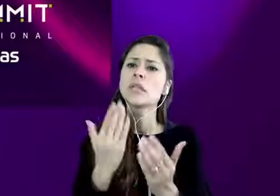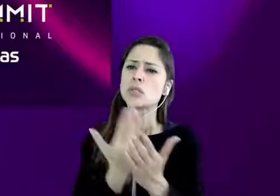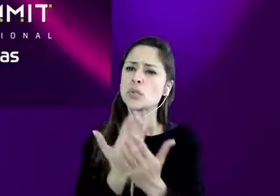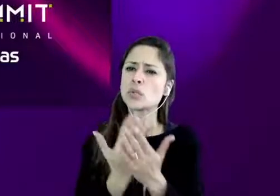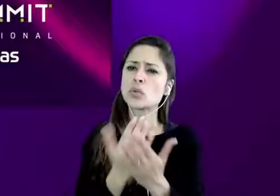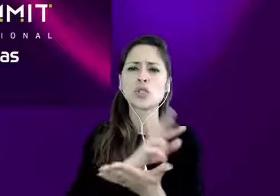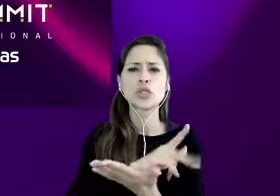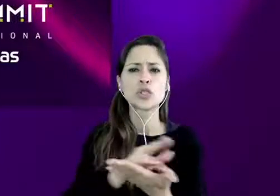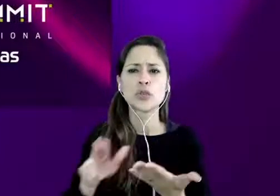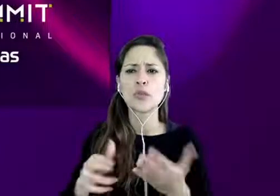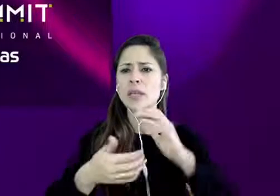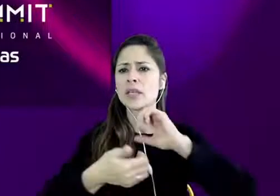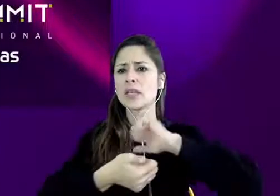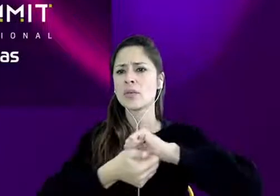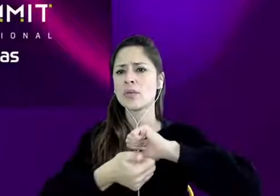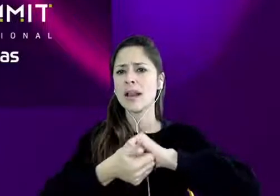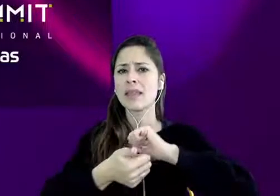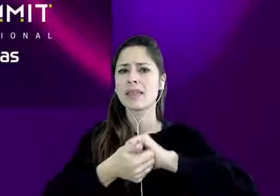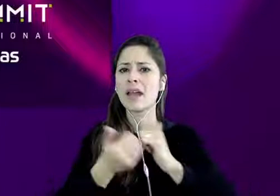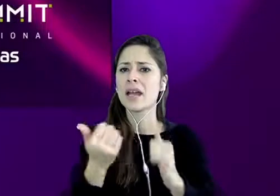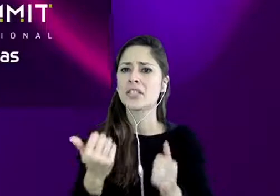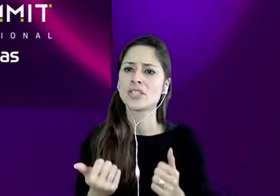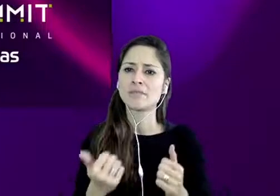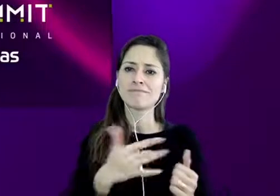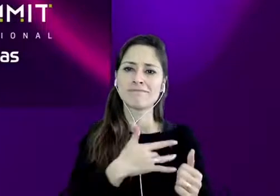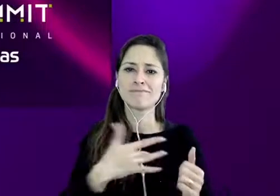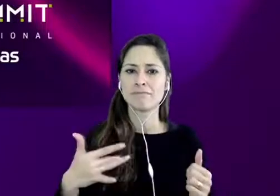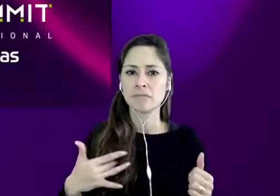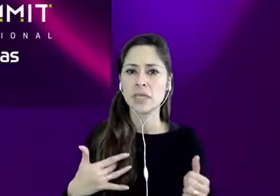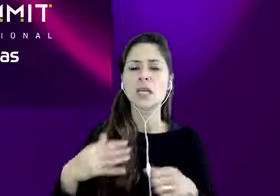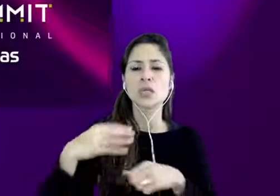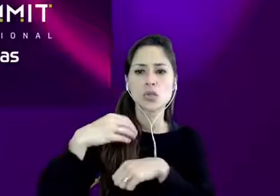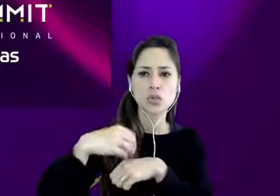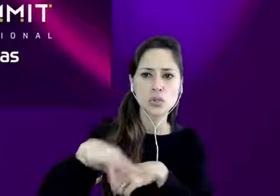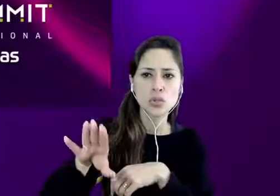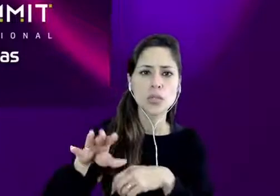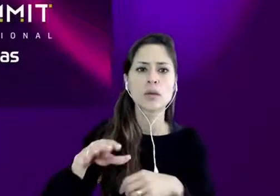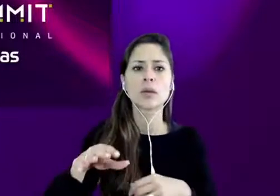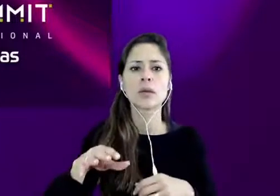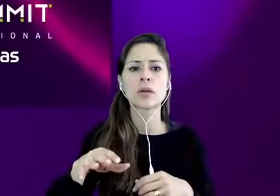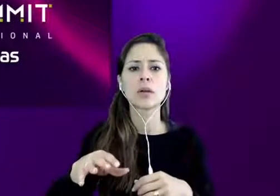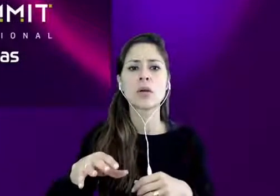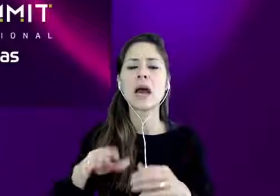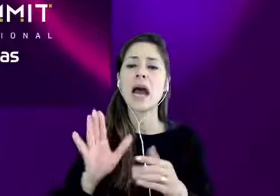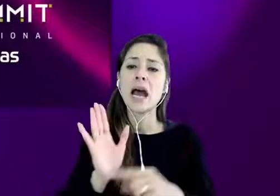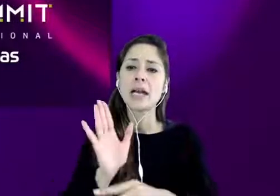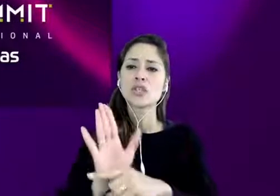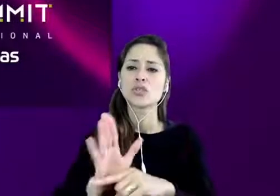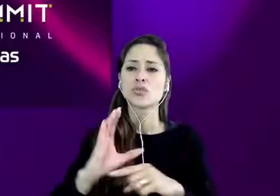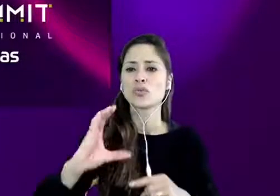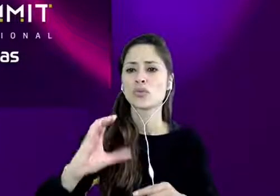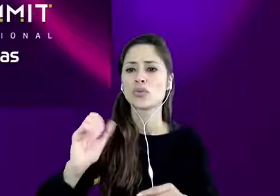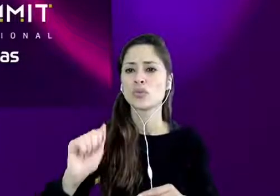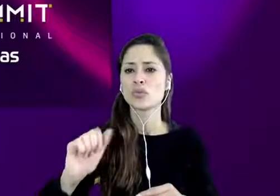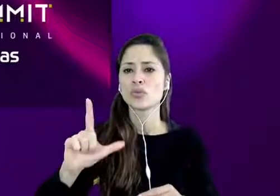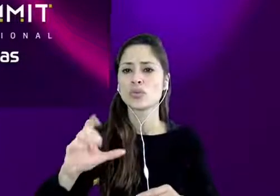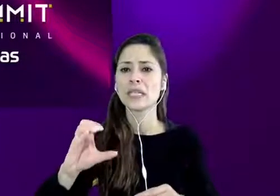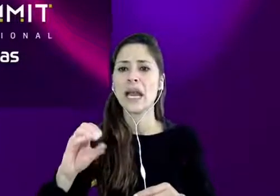publicação clássica, em 2011, sugerir que realmente é importante suplementar o cálcio durante a gravidez, na área com baixa